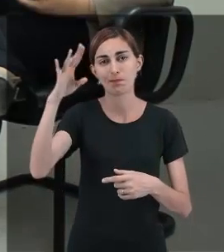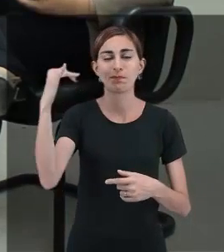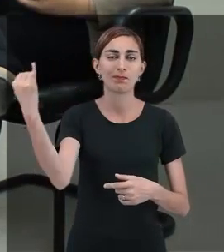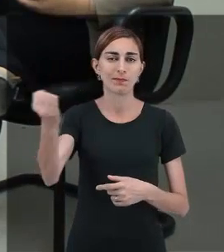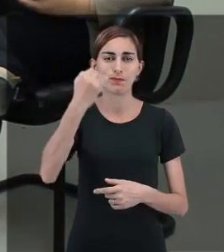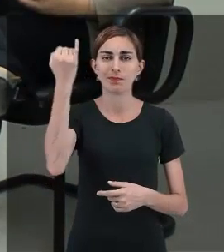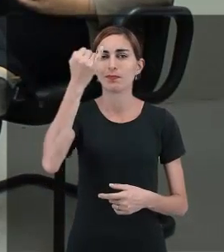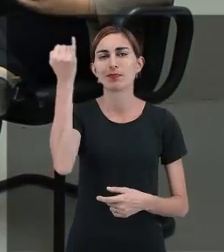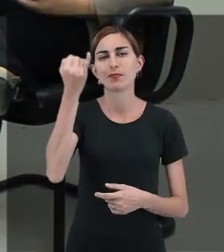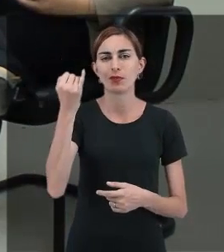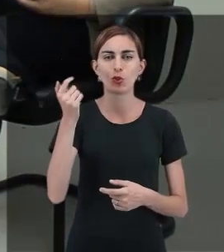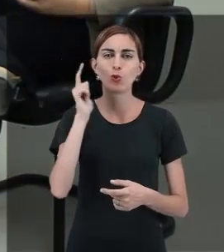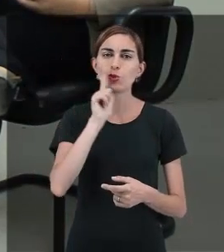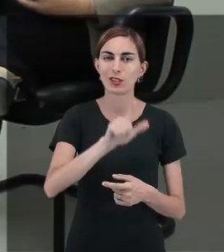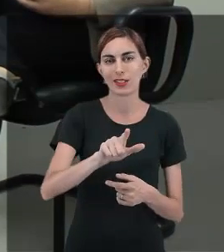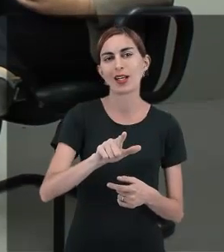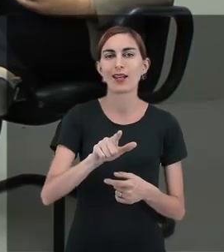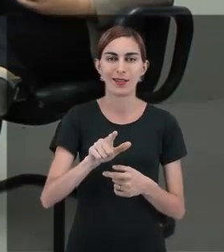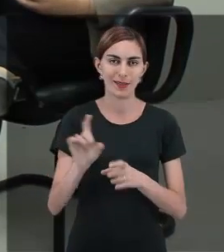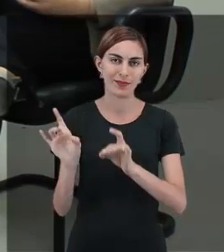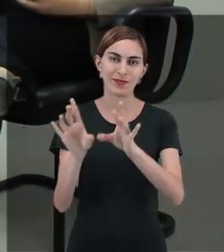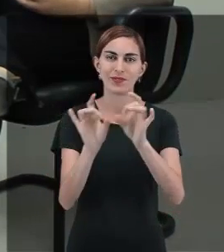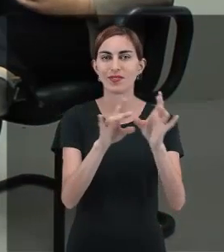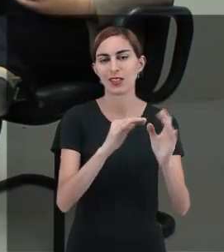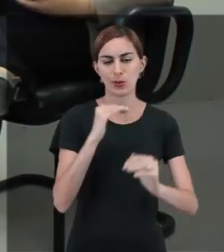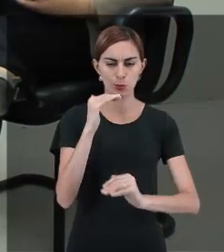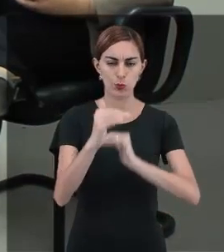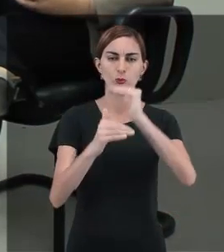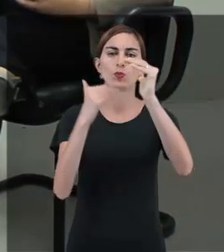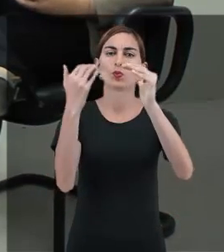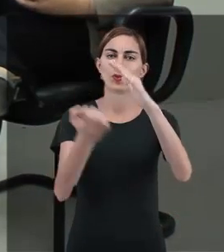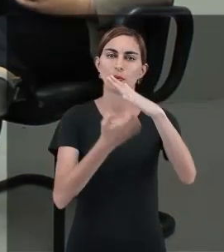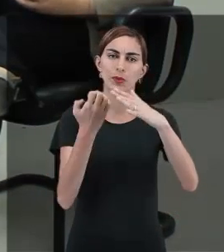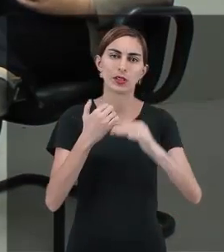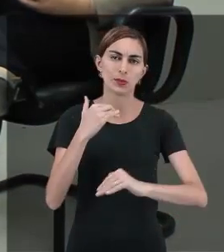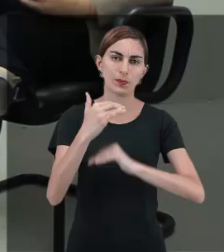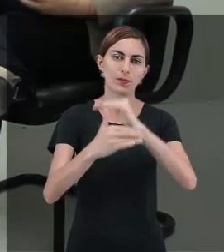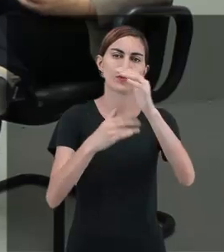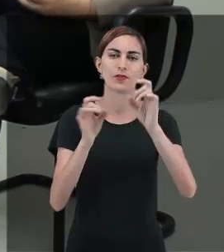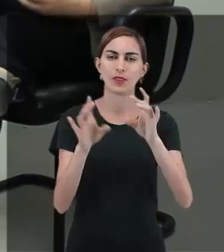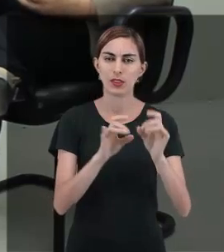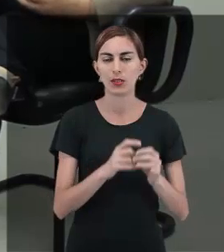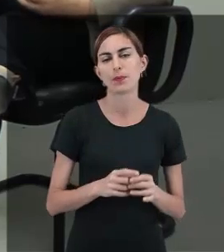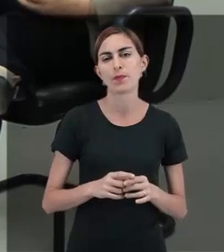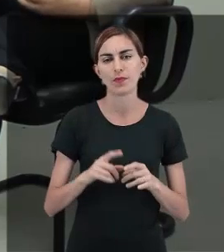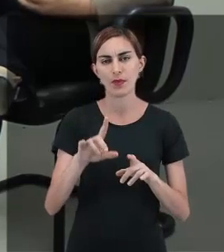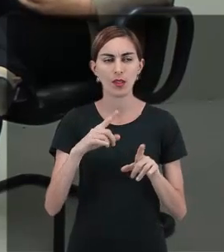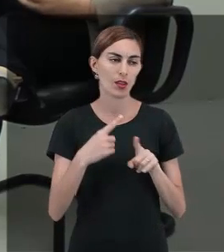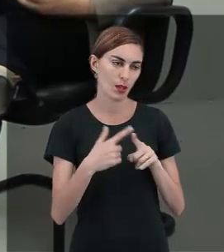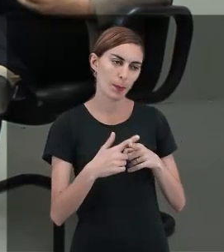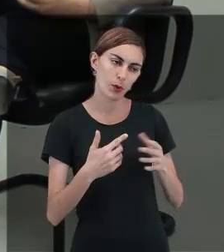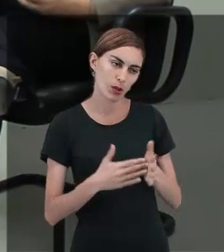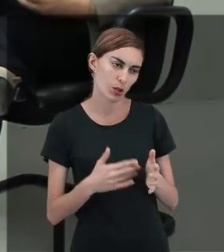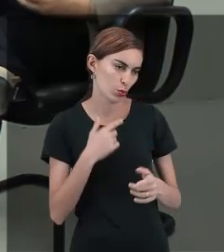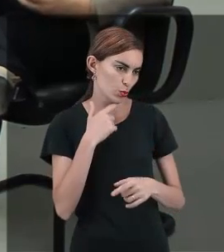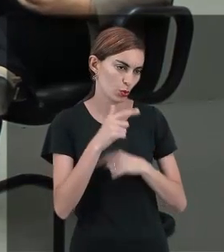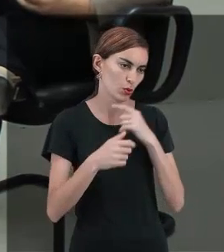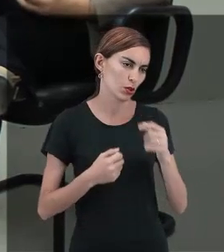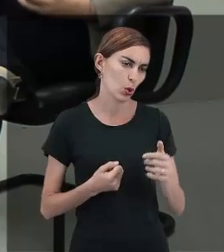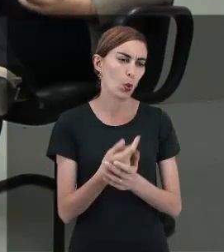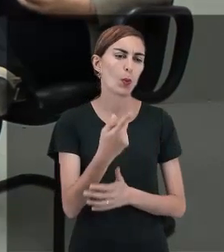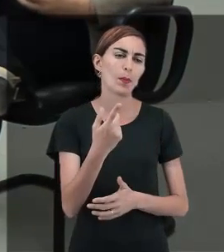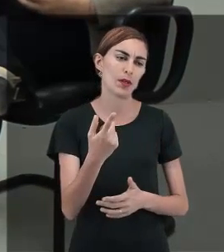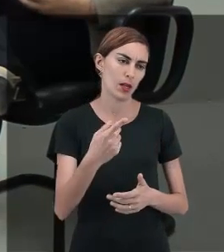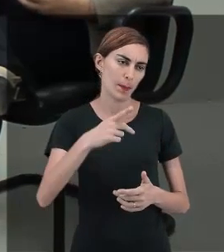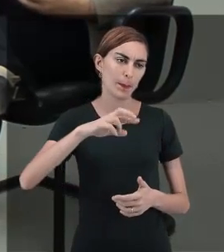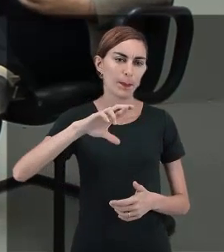você tenha sustentabilidade, ou seja, você cresça com a empresa tenha resultado. Até porque, Albertino, não adianta a gente fazer